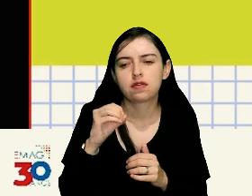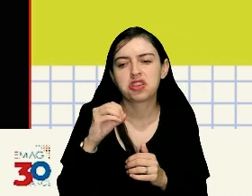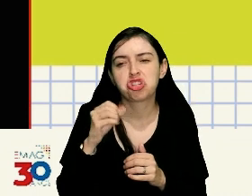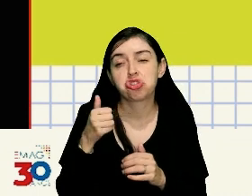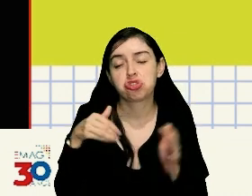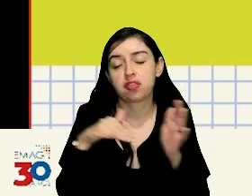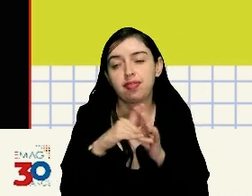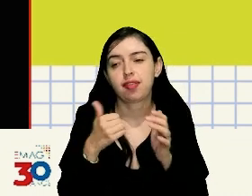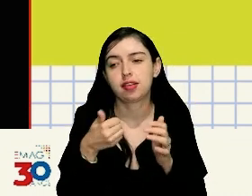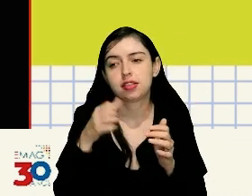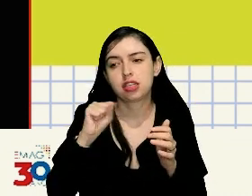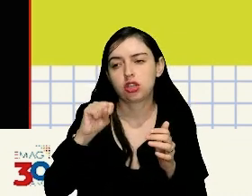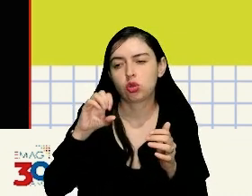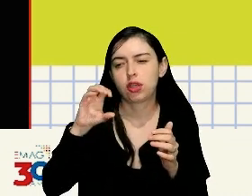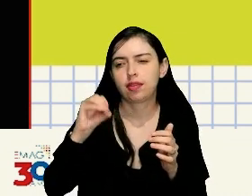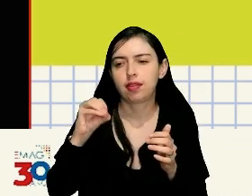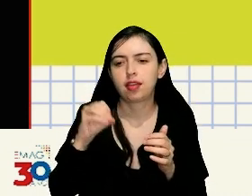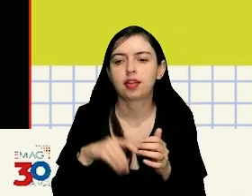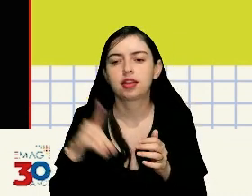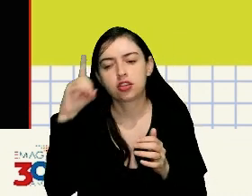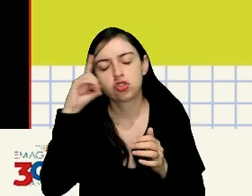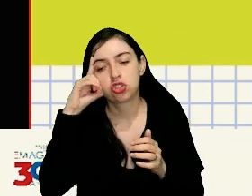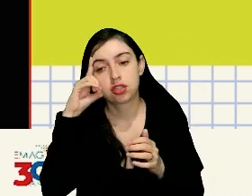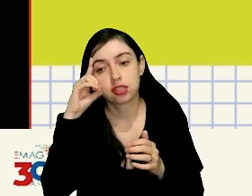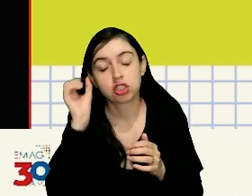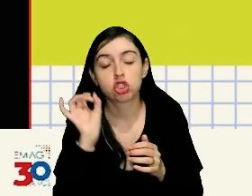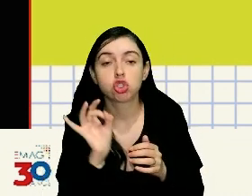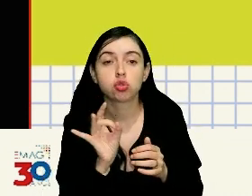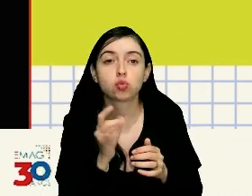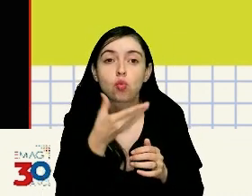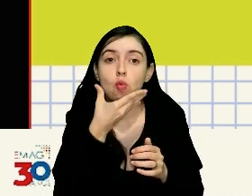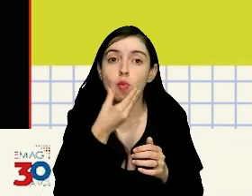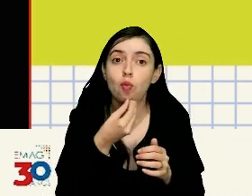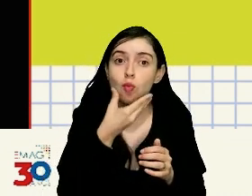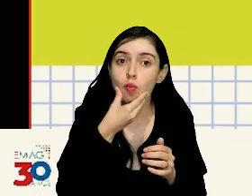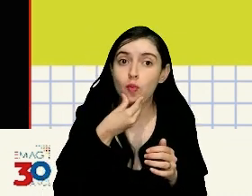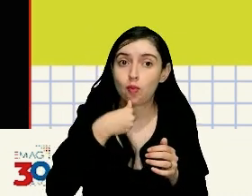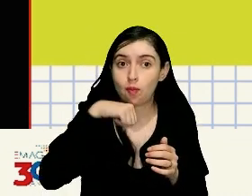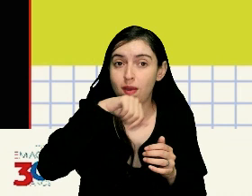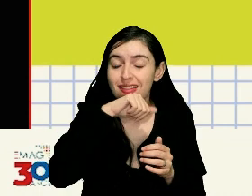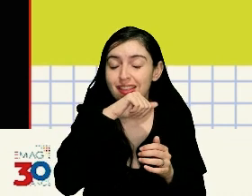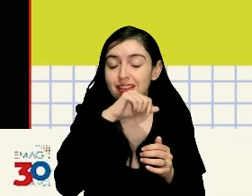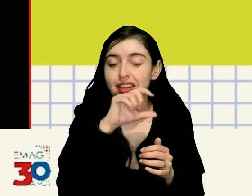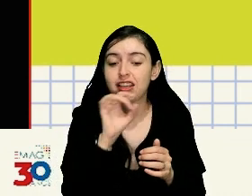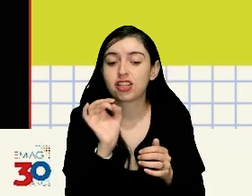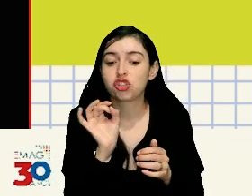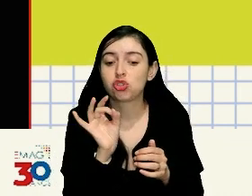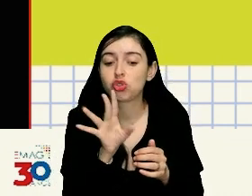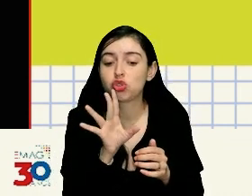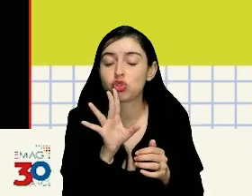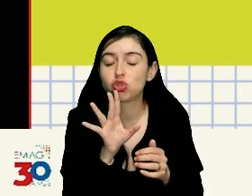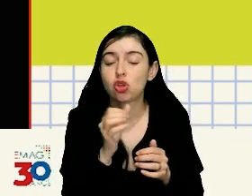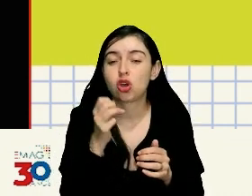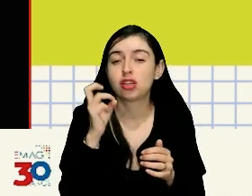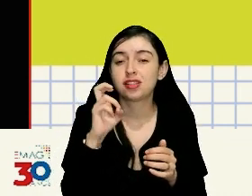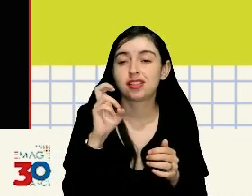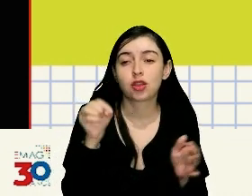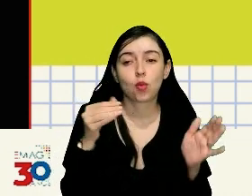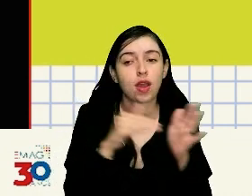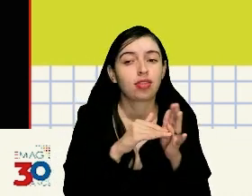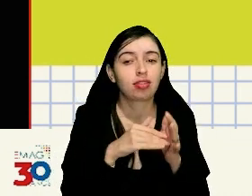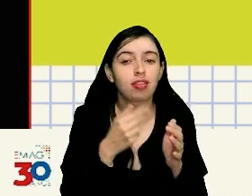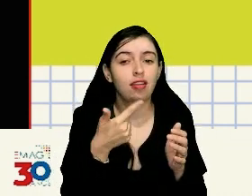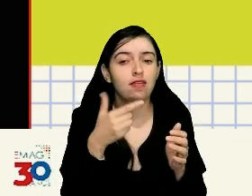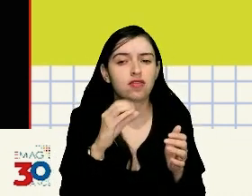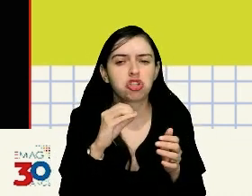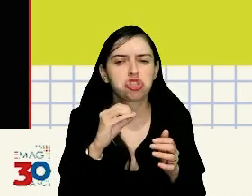licença paternidade, ela é só de 5 dias a 20. Lógico que a gente tem empresas hoje que oferecem 30, 40. O Grupo